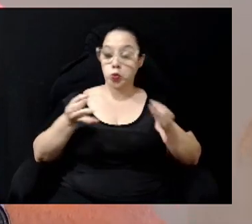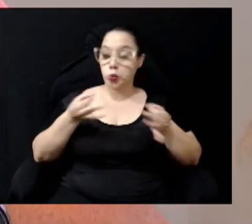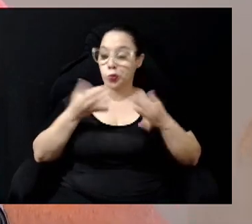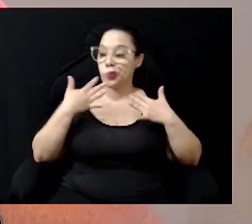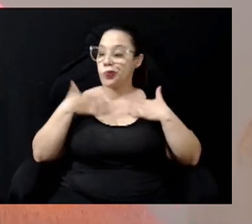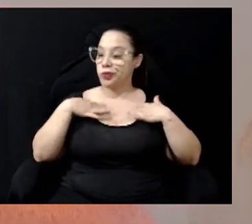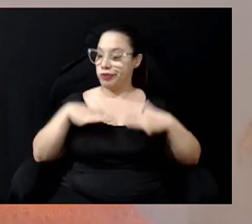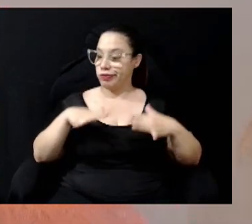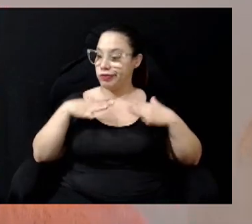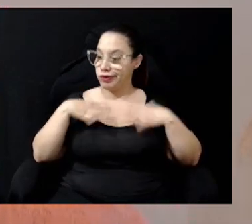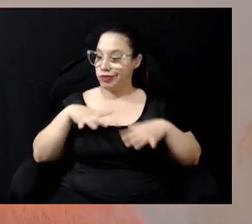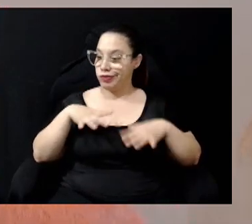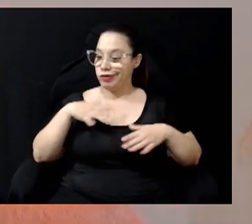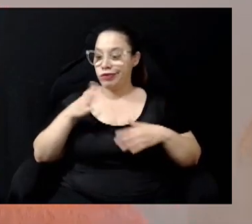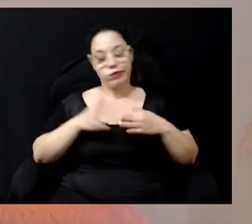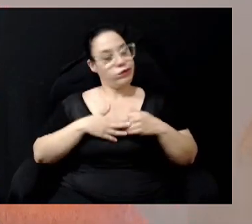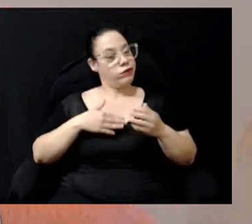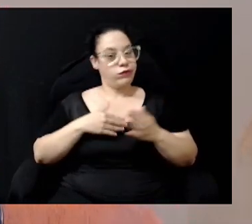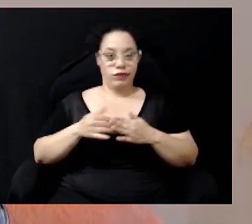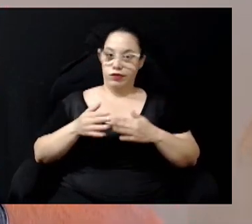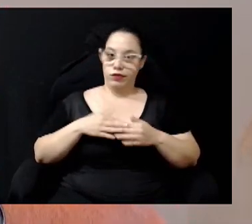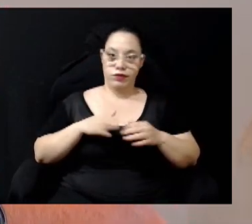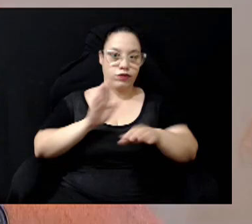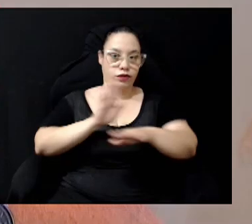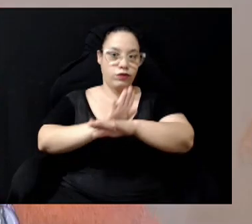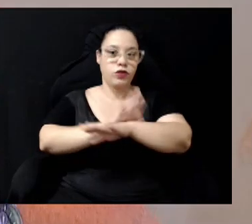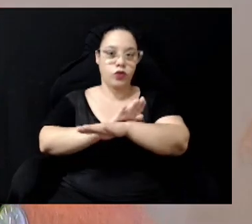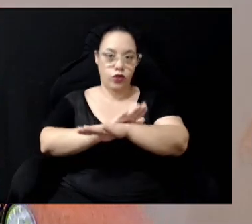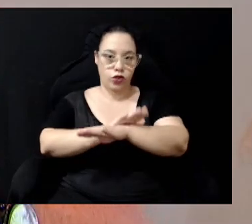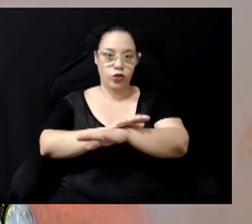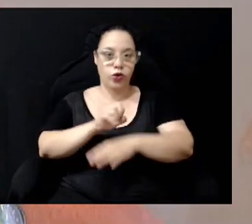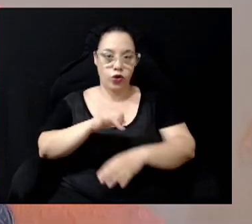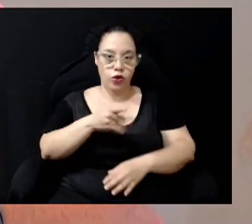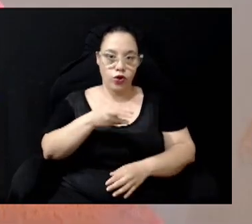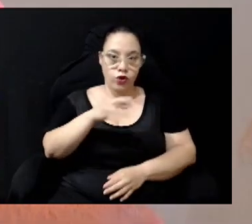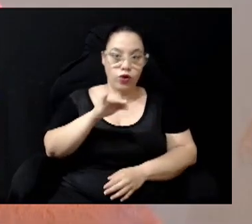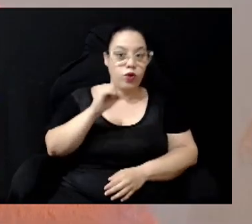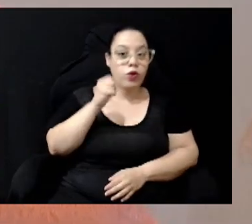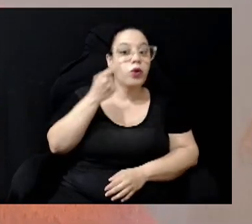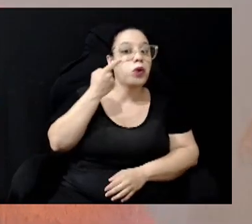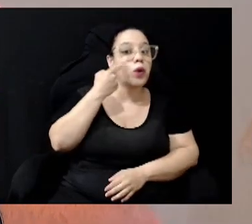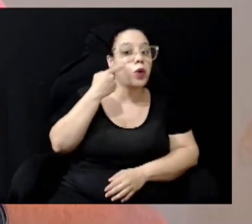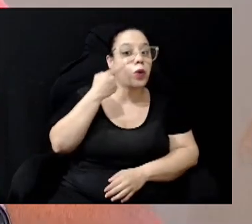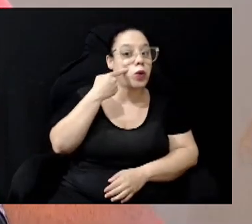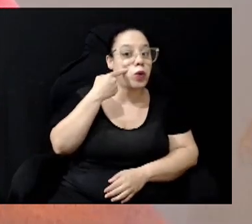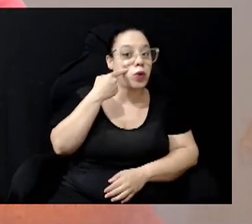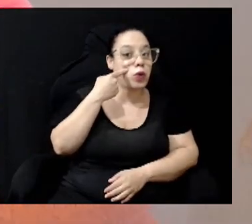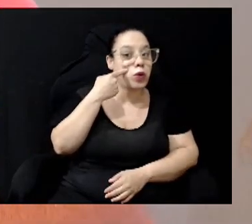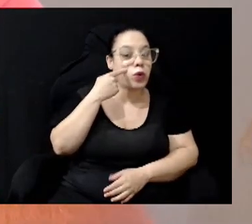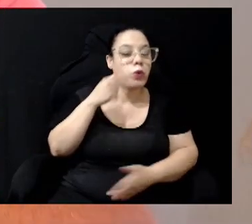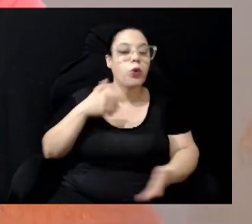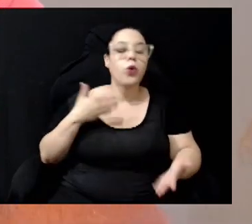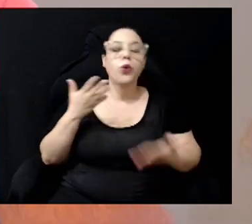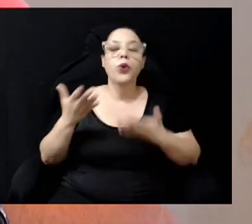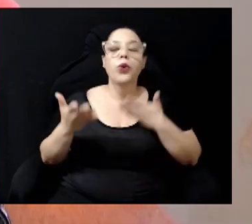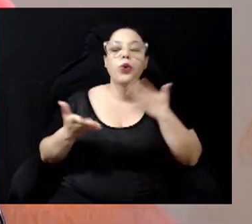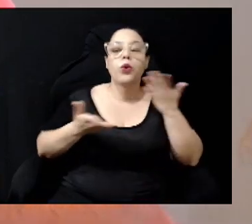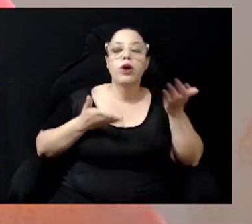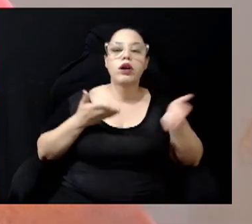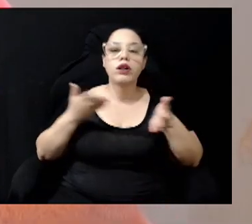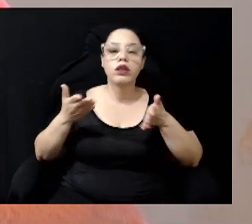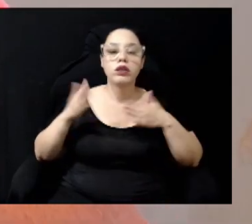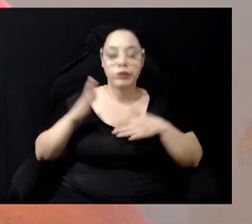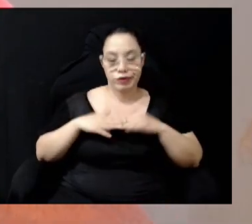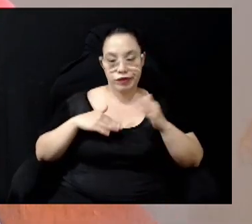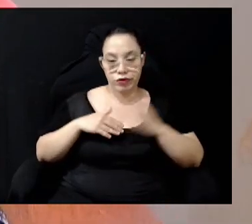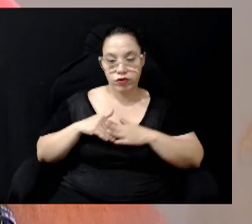dúvida, a constelação ajudou muito, ajudou bastante. E deu para ver, evidenciar o quanto que realmente as dinâmicas da casa, né,